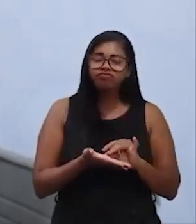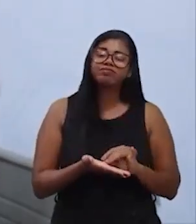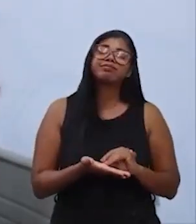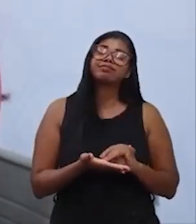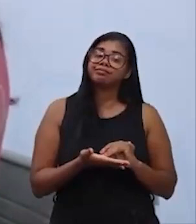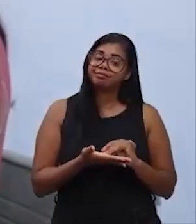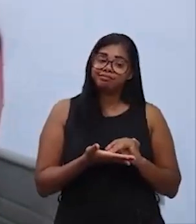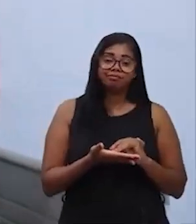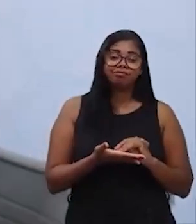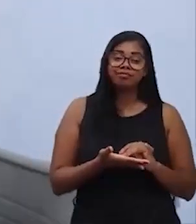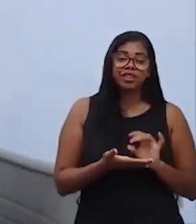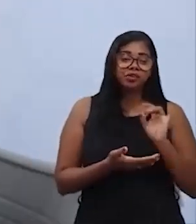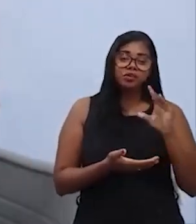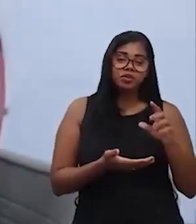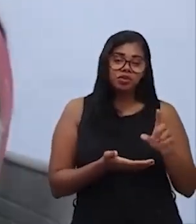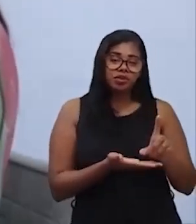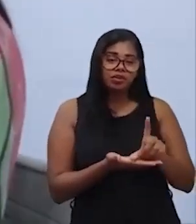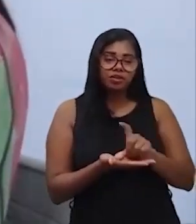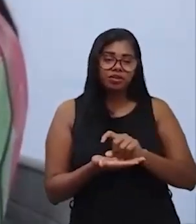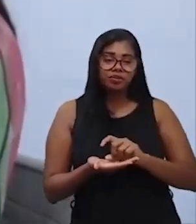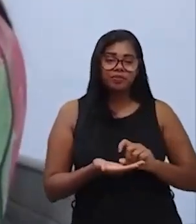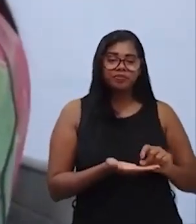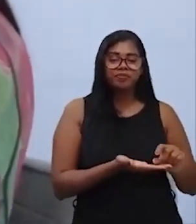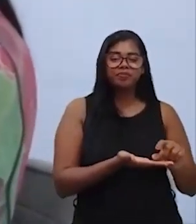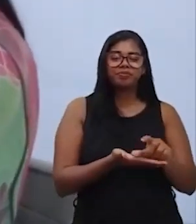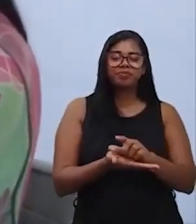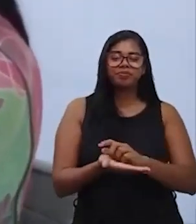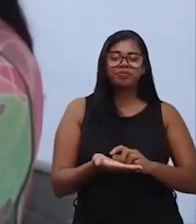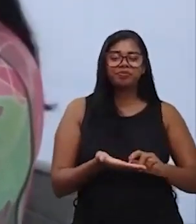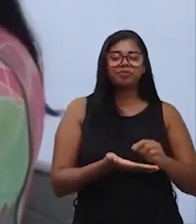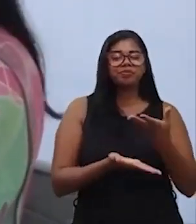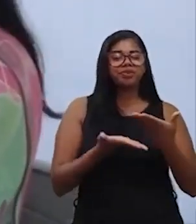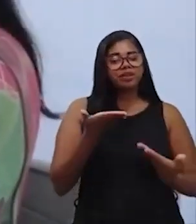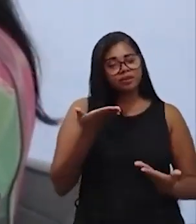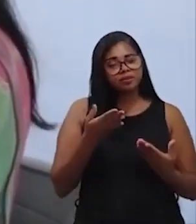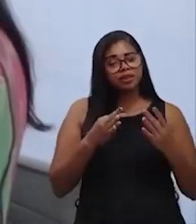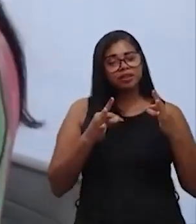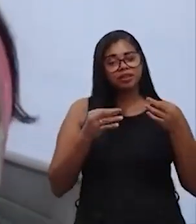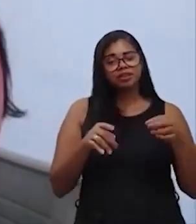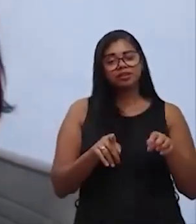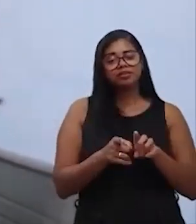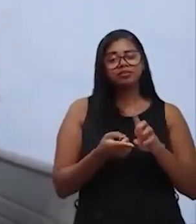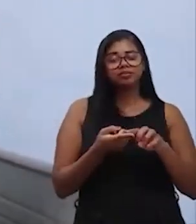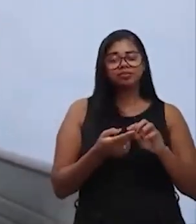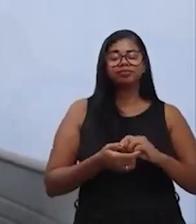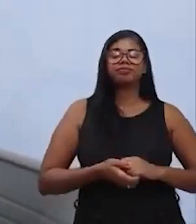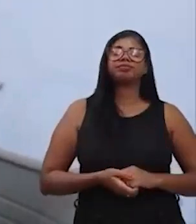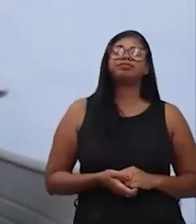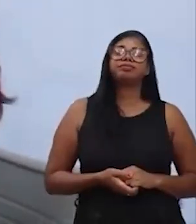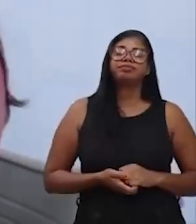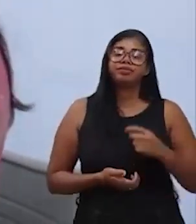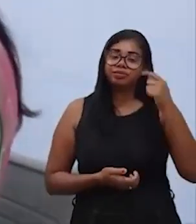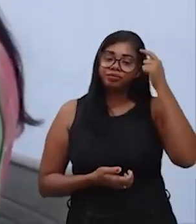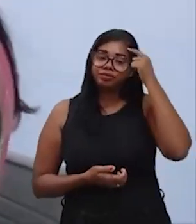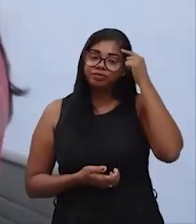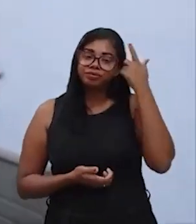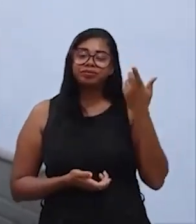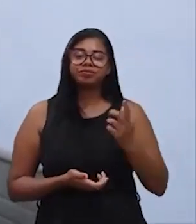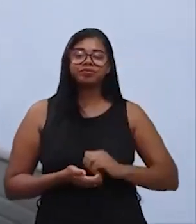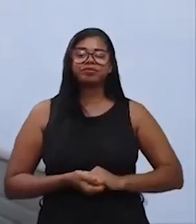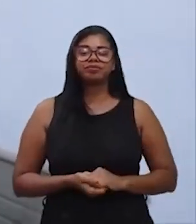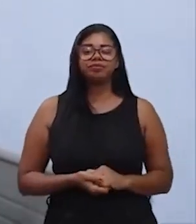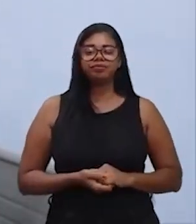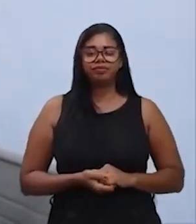o toque do mouse. Perfeito. Né? Então, a gente perde isso tudo. Isso a gente tem que pensar, eu